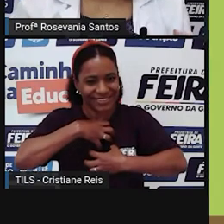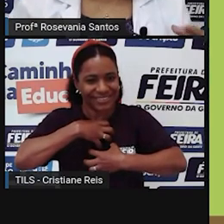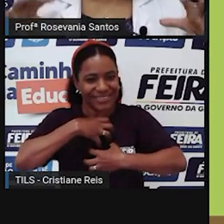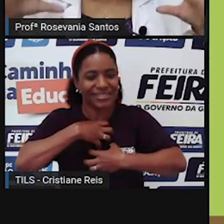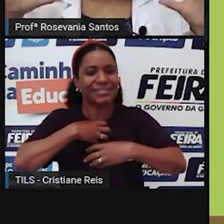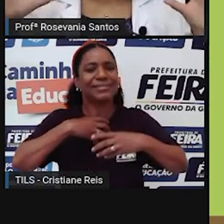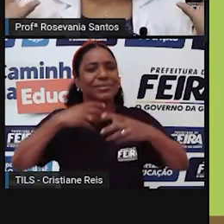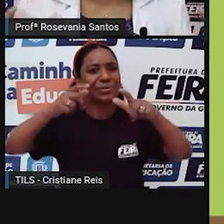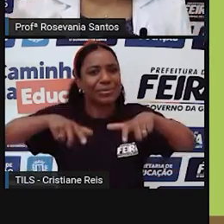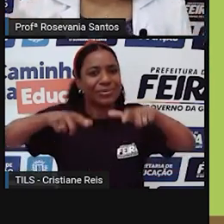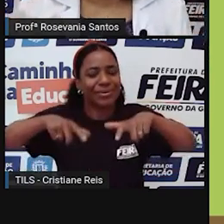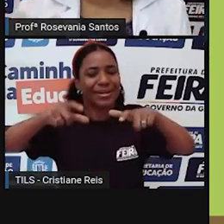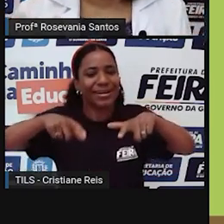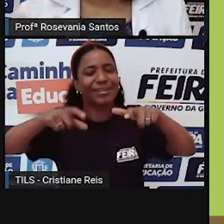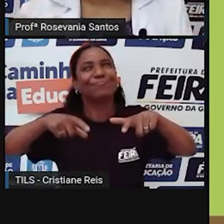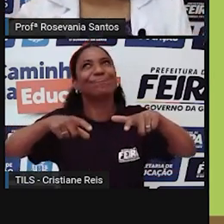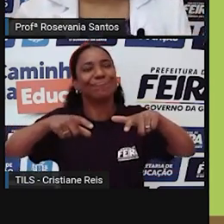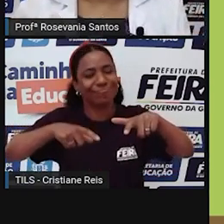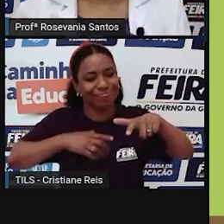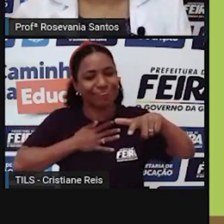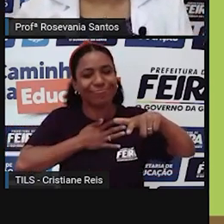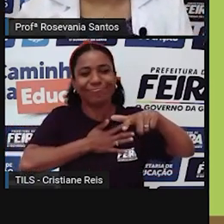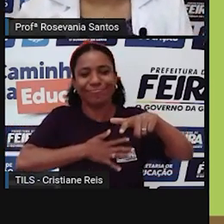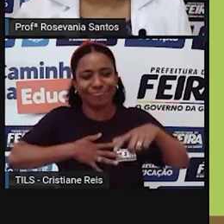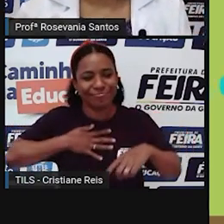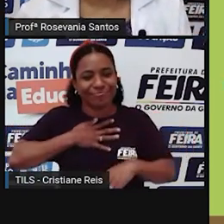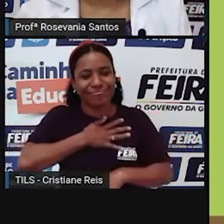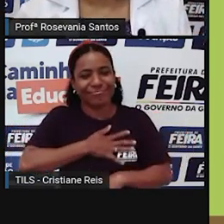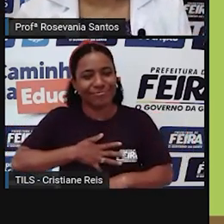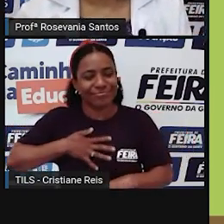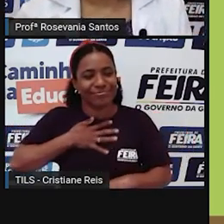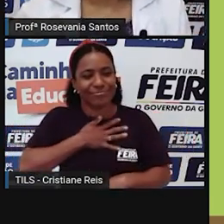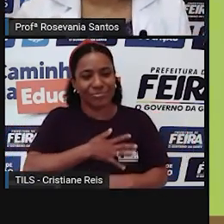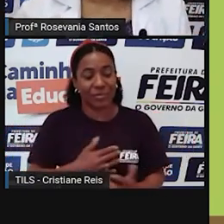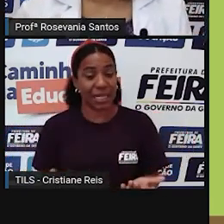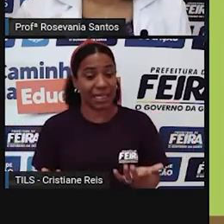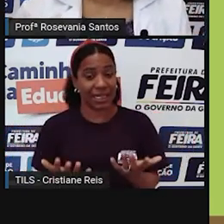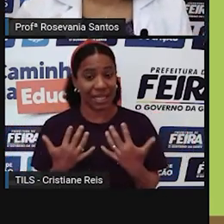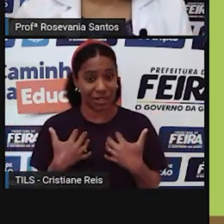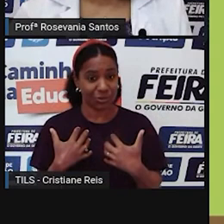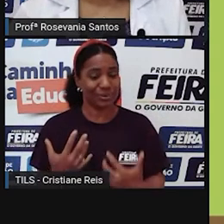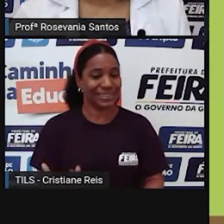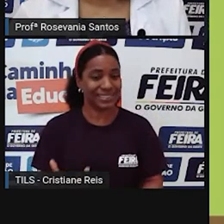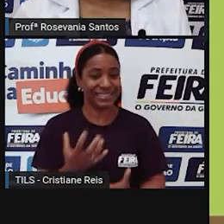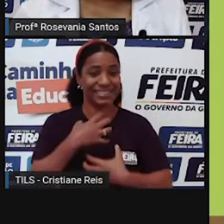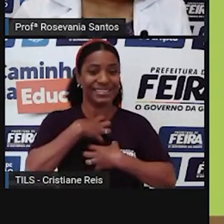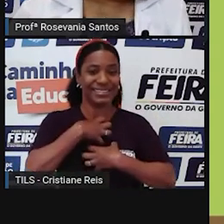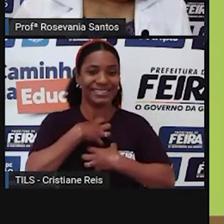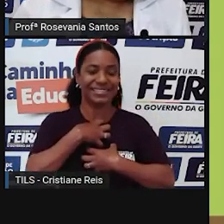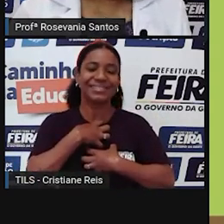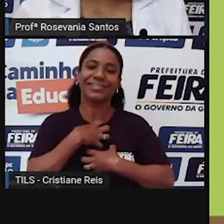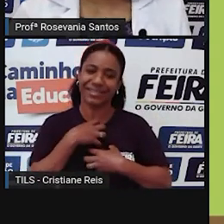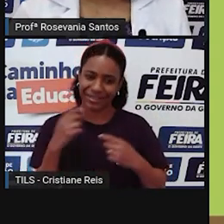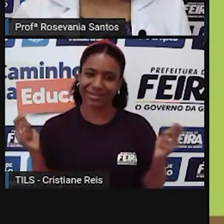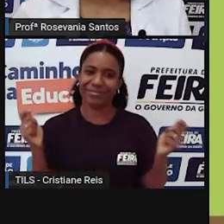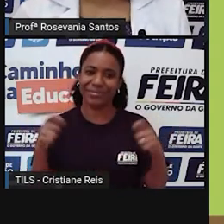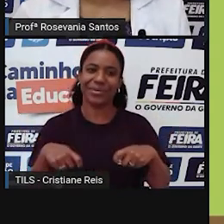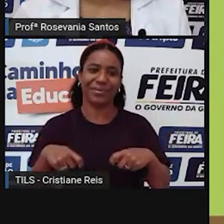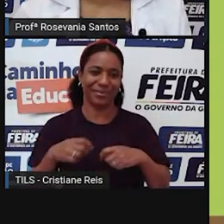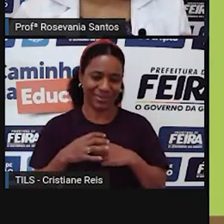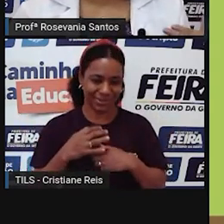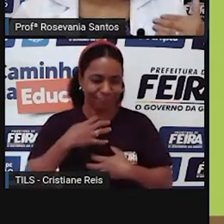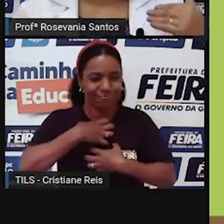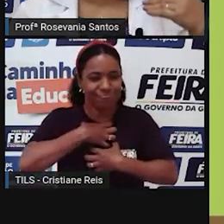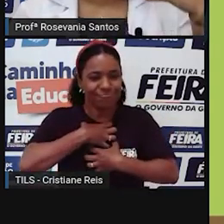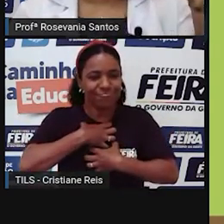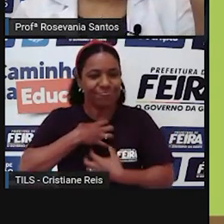está. Então, você percebe que a paisagem, ela também desperta na gente sentimentos de acolhimento